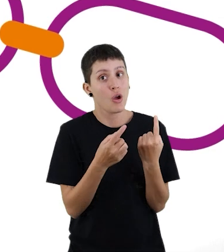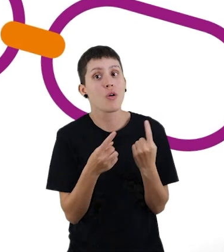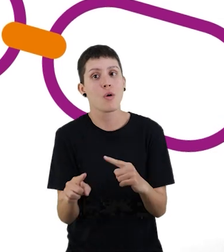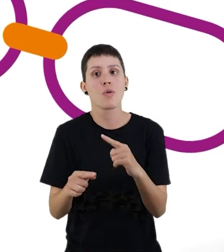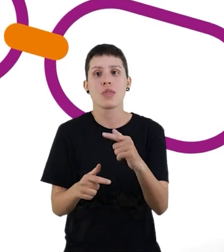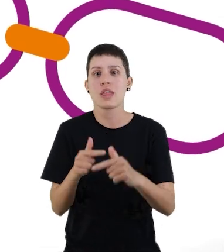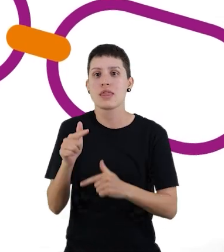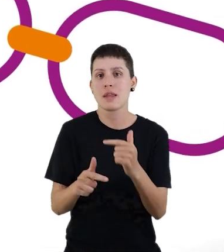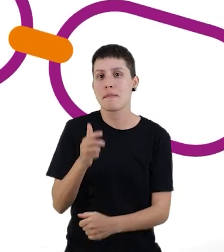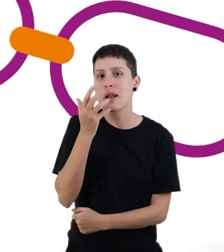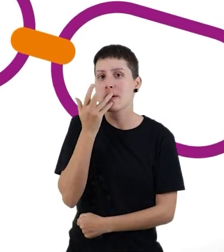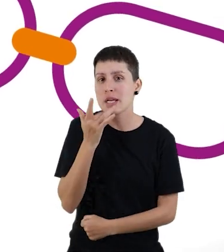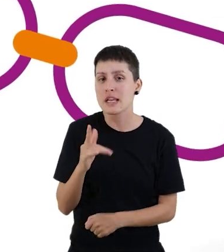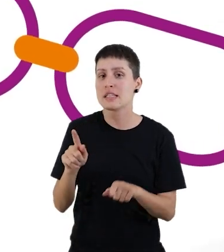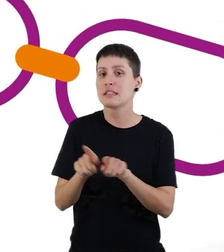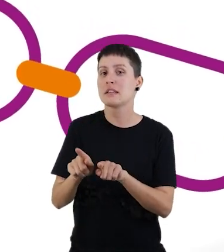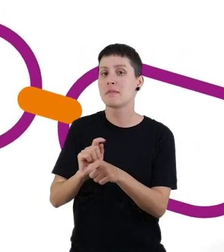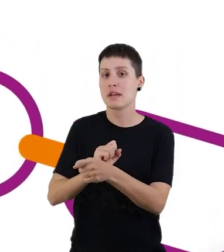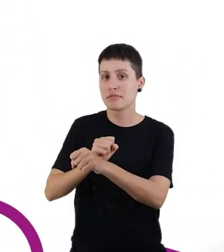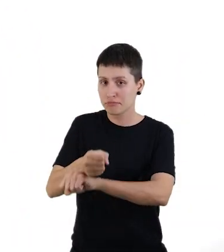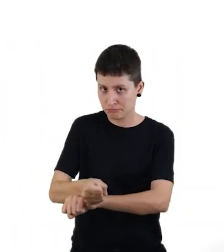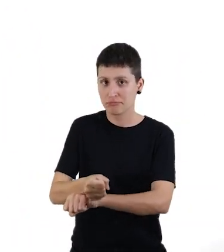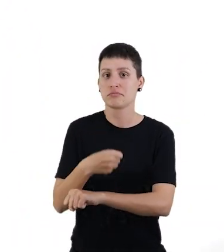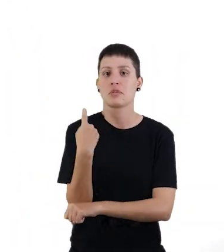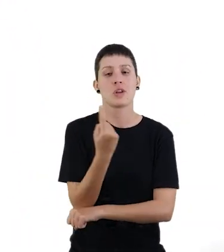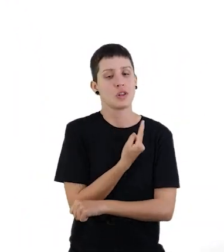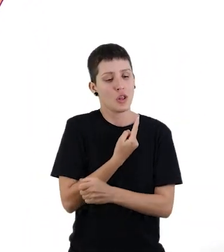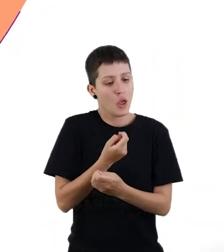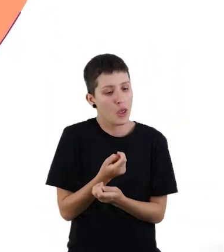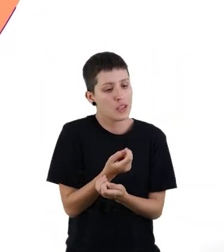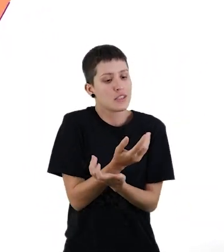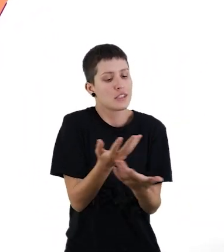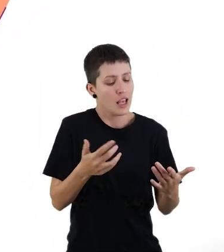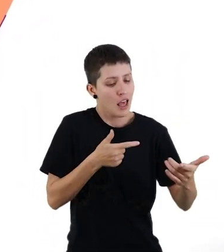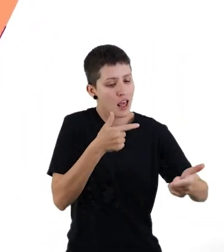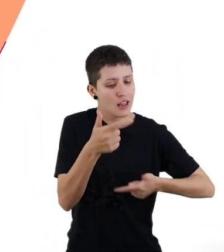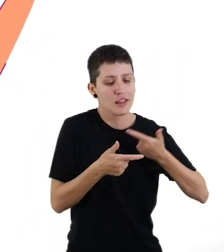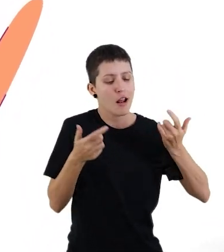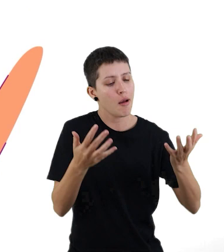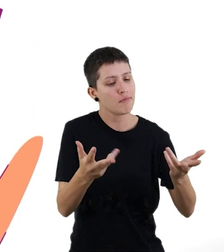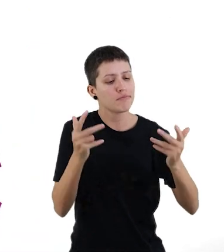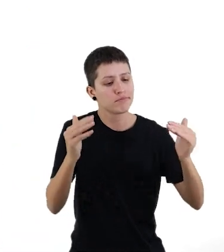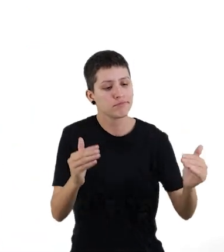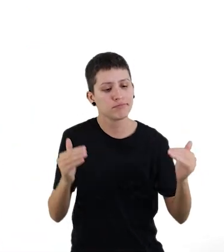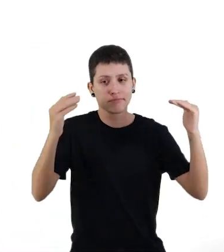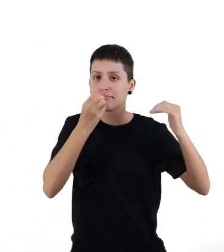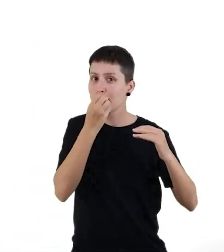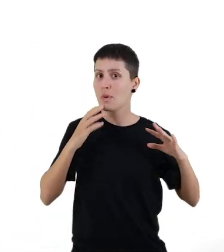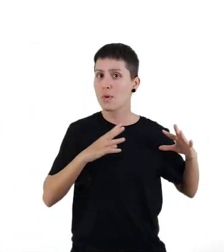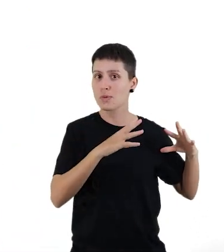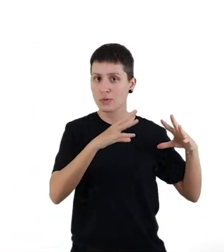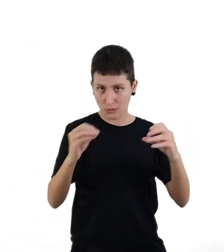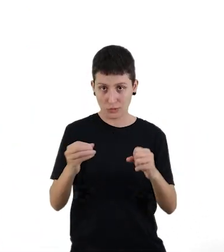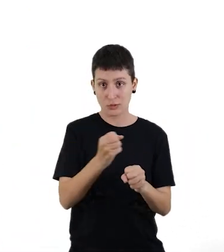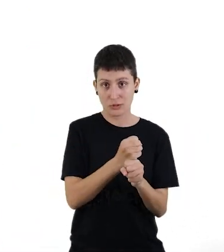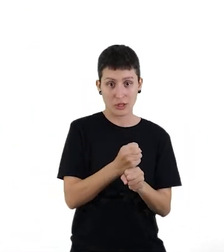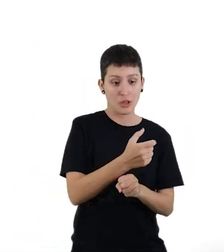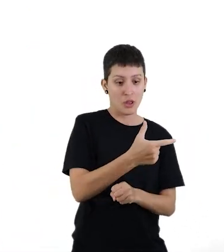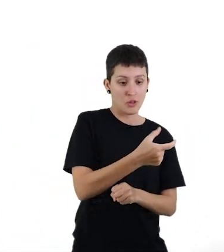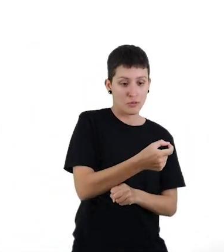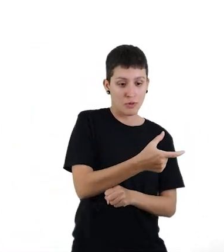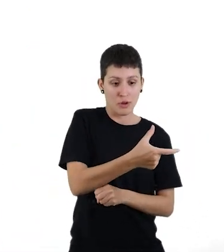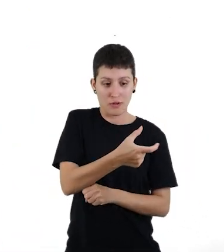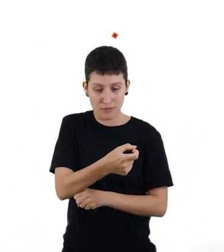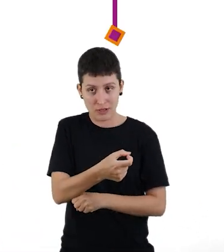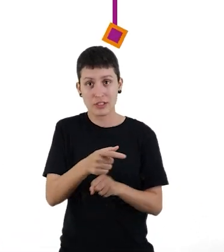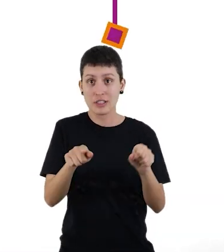e infantil e a garantia de condições de trabalho digno. Em 2020 e 2021, iniciou